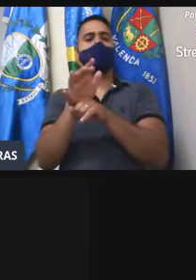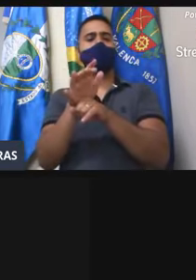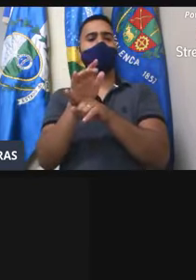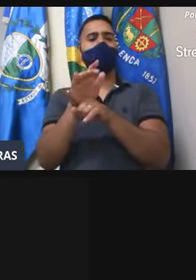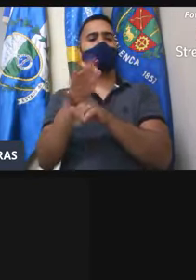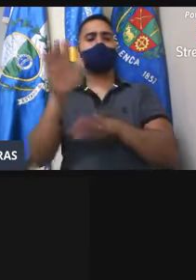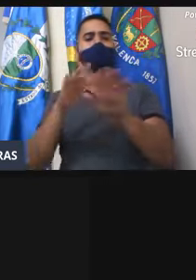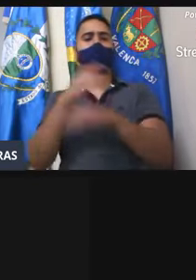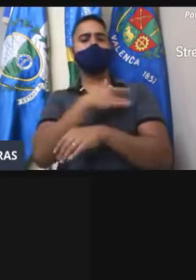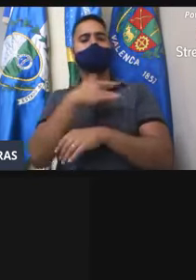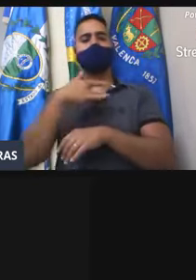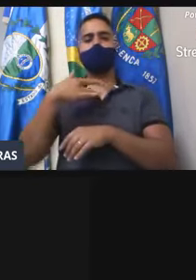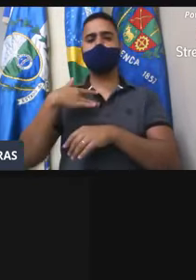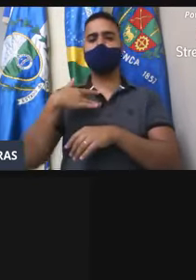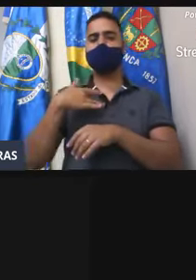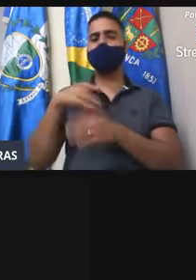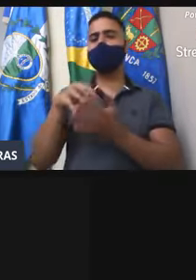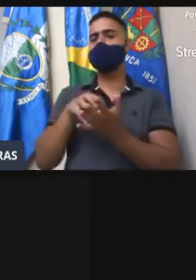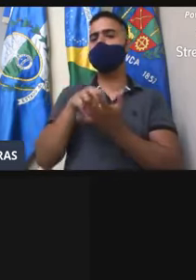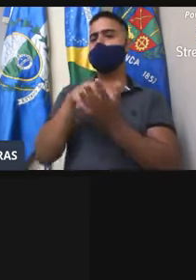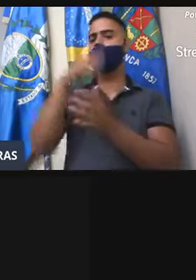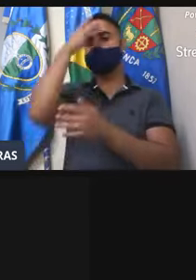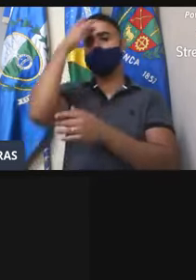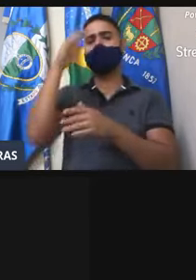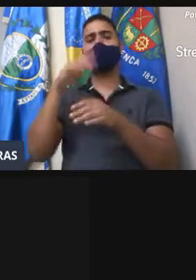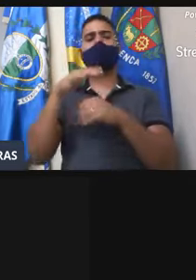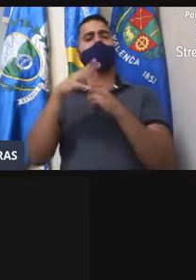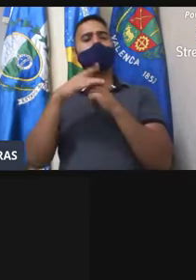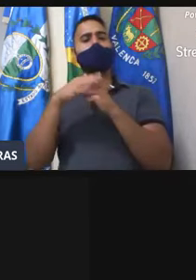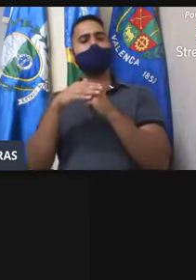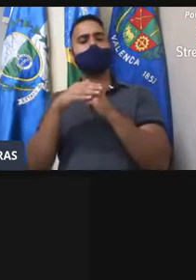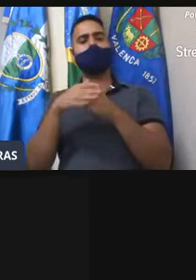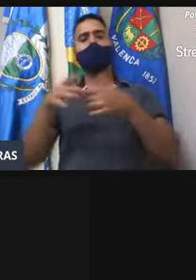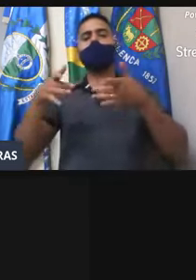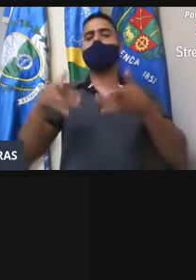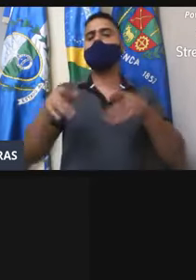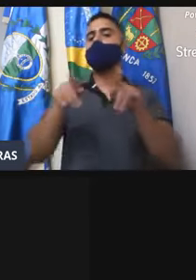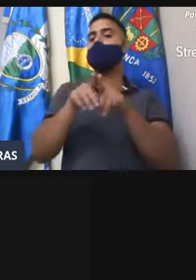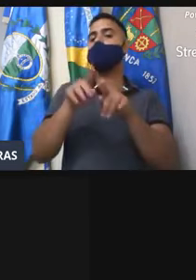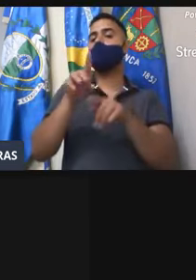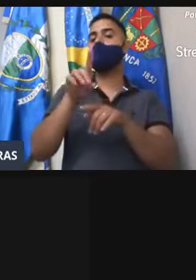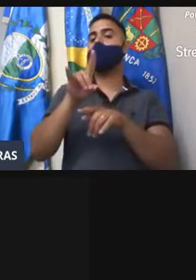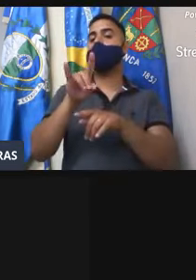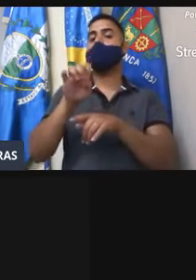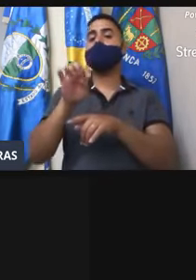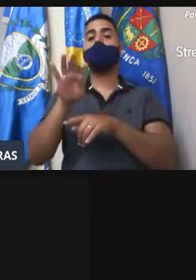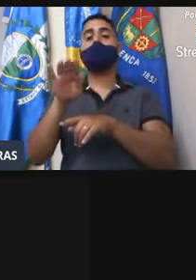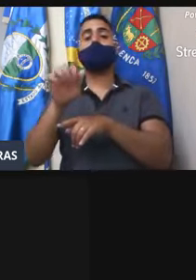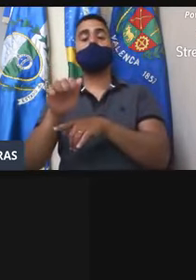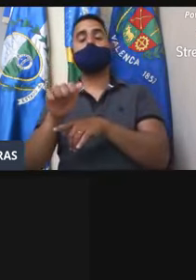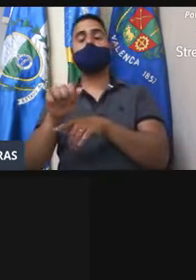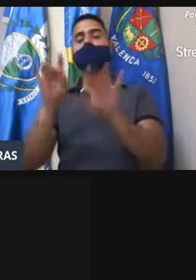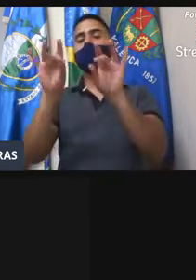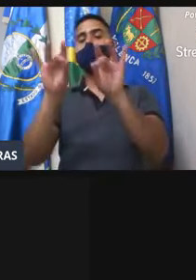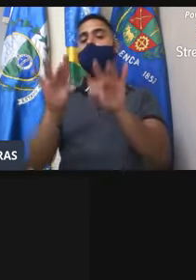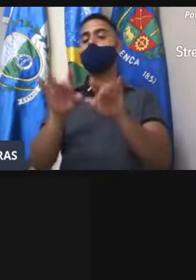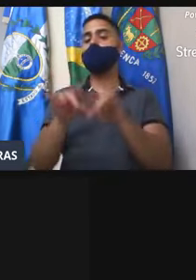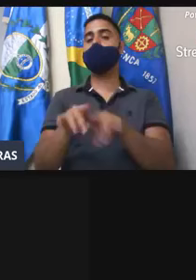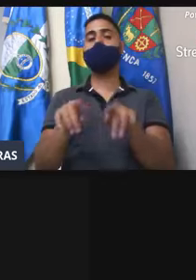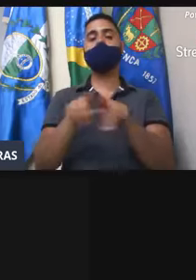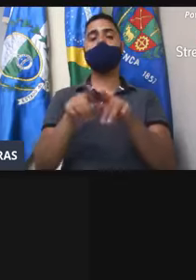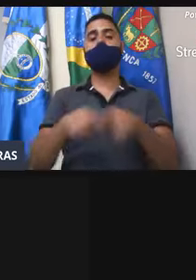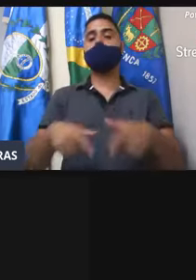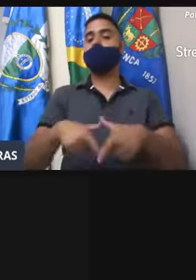fora do município, transporte de doentes, leites e dietas de prescrição especial, inclusive